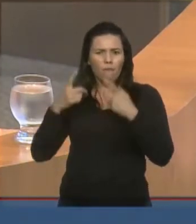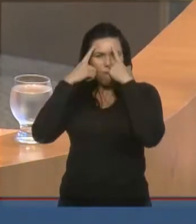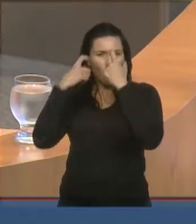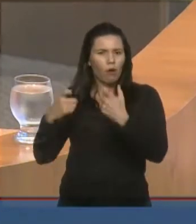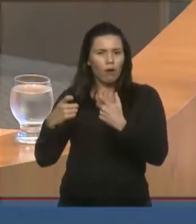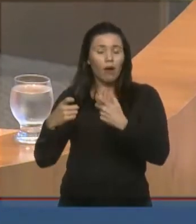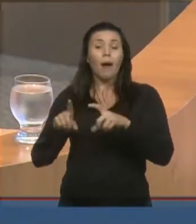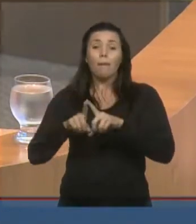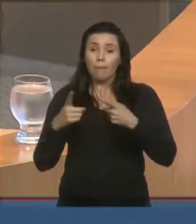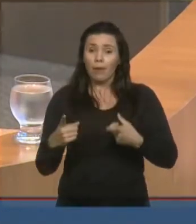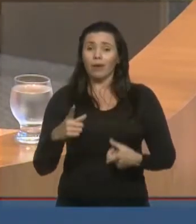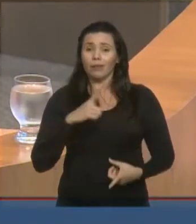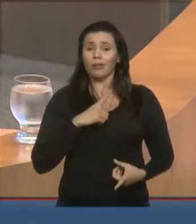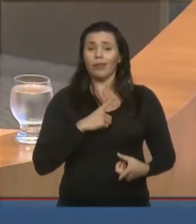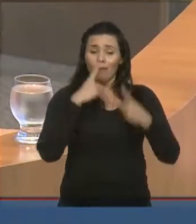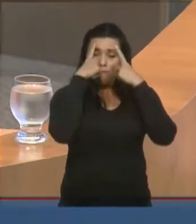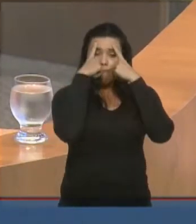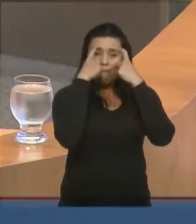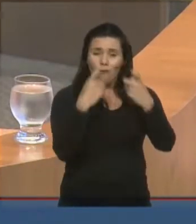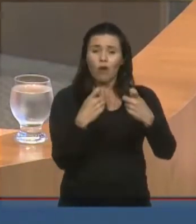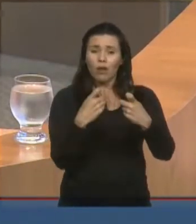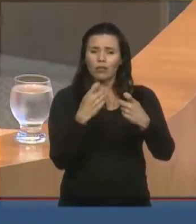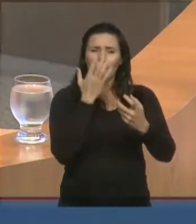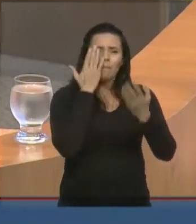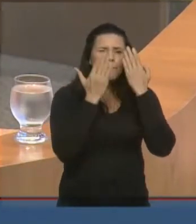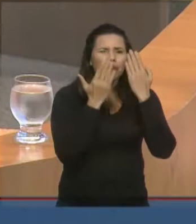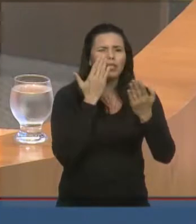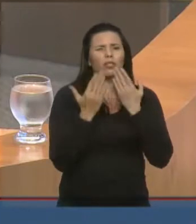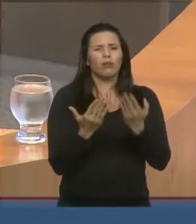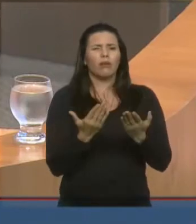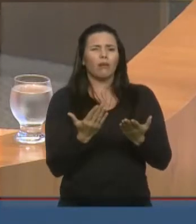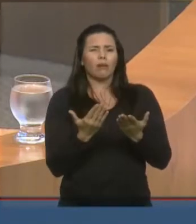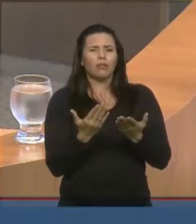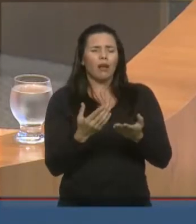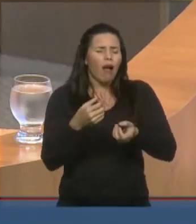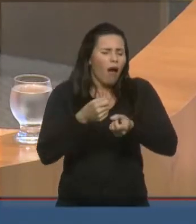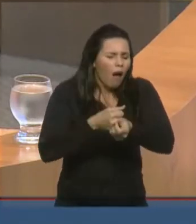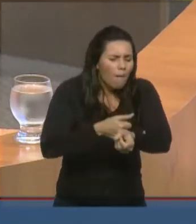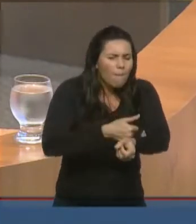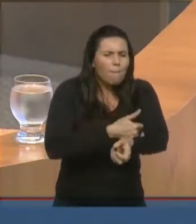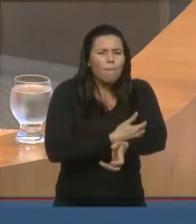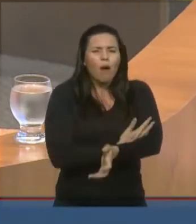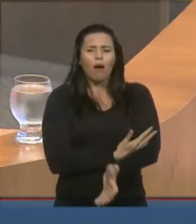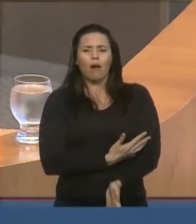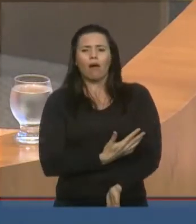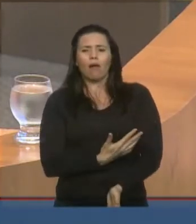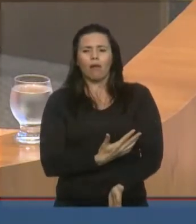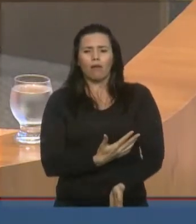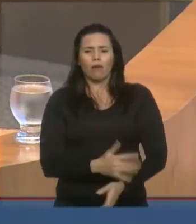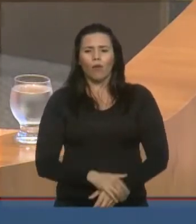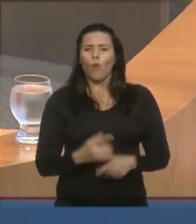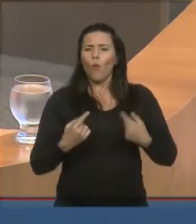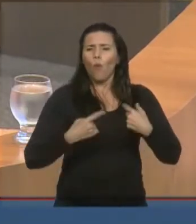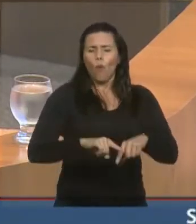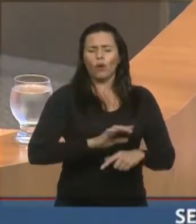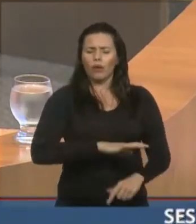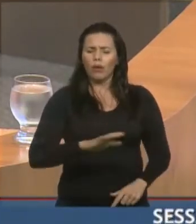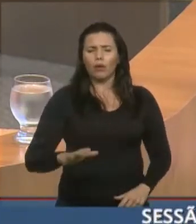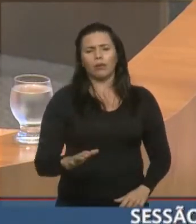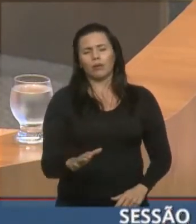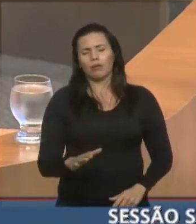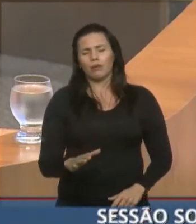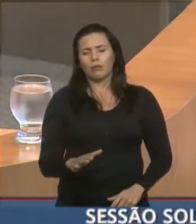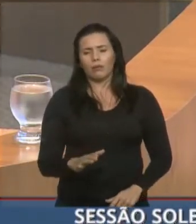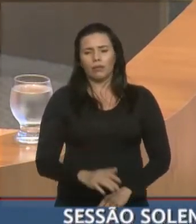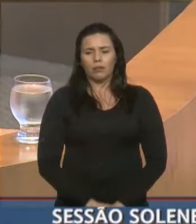assim, na apuração da complexa violência, com ou sem componente sexual, contra crianças e adolescentes,